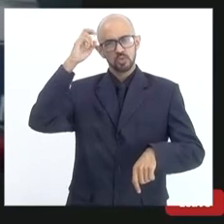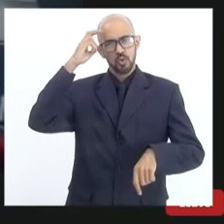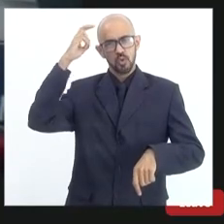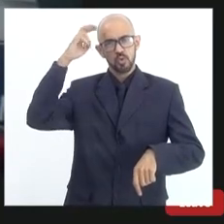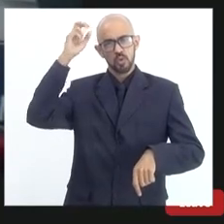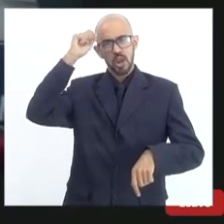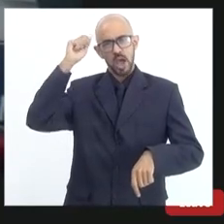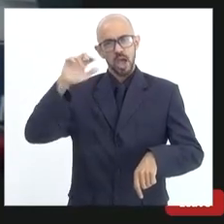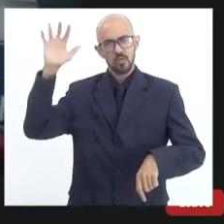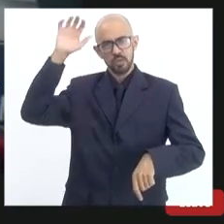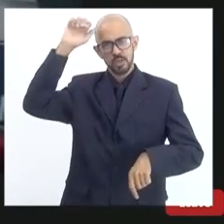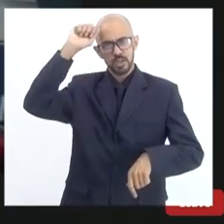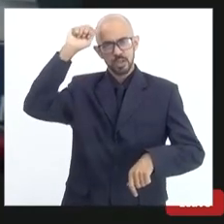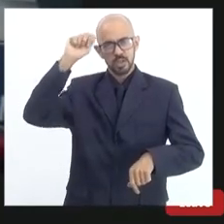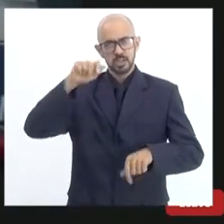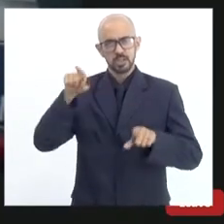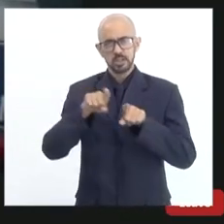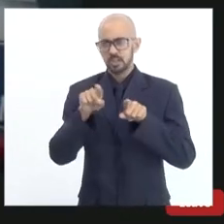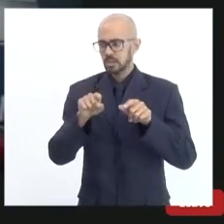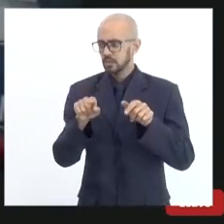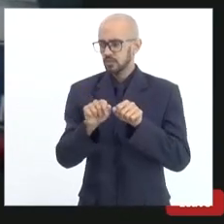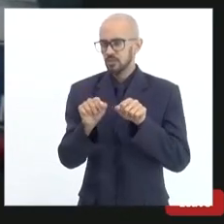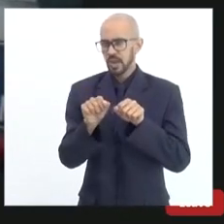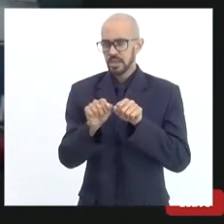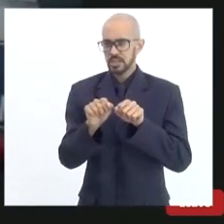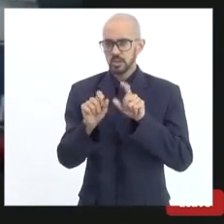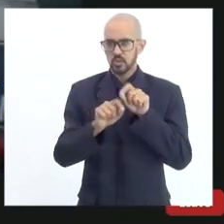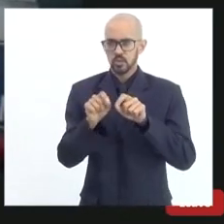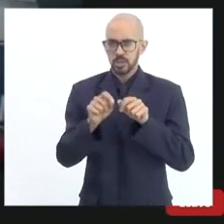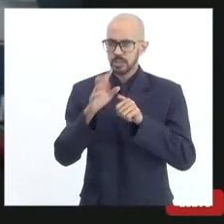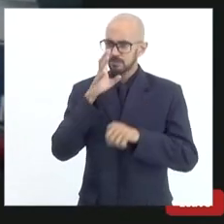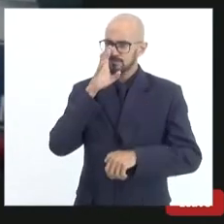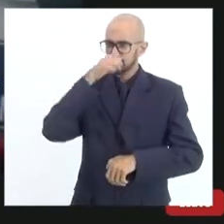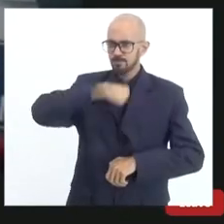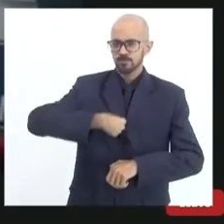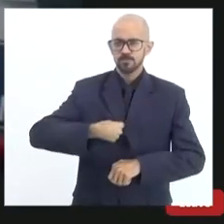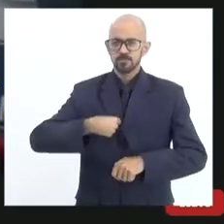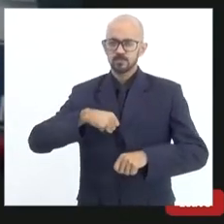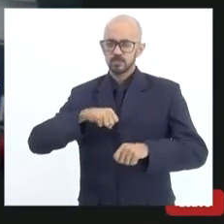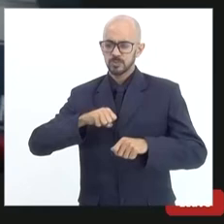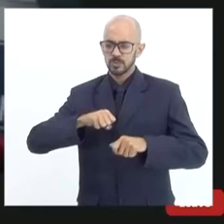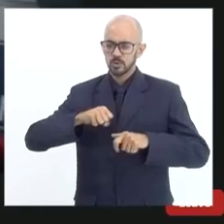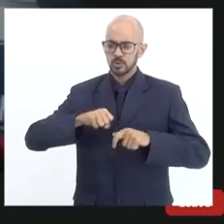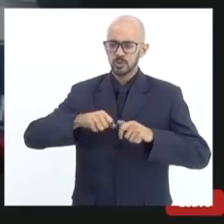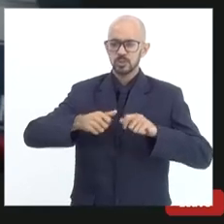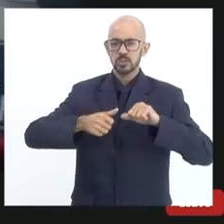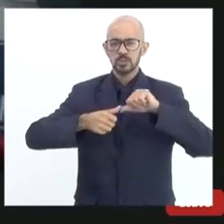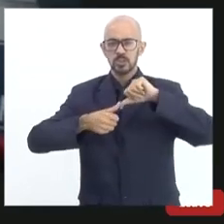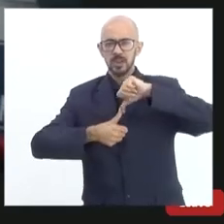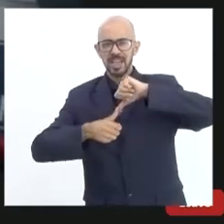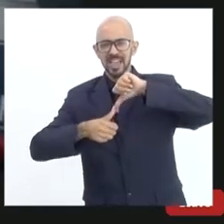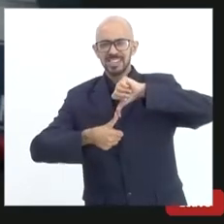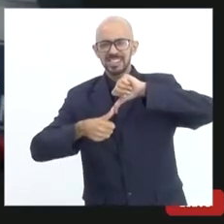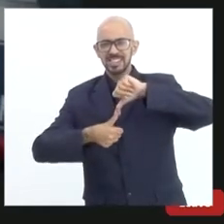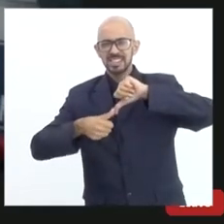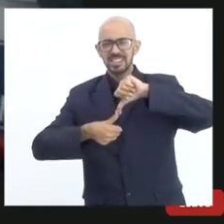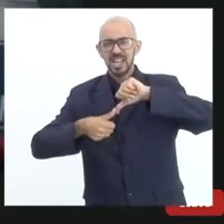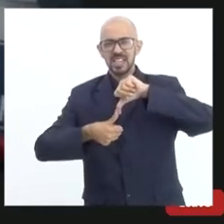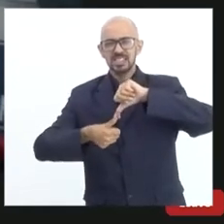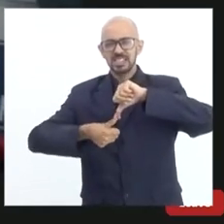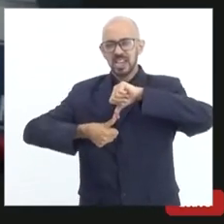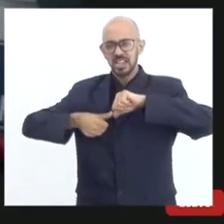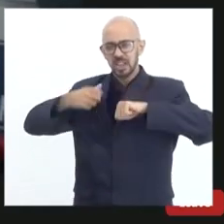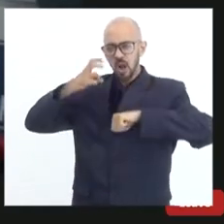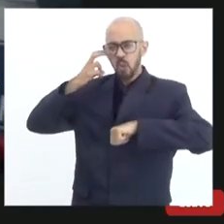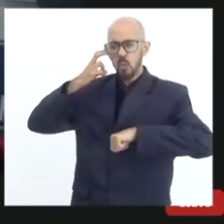que conduzem todo um processo de resistência, de memória, de resistência ancestral e cultural.